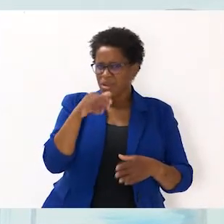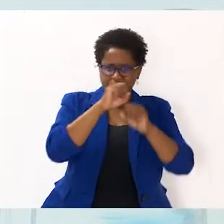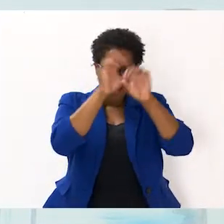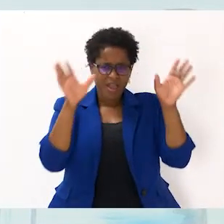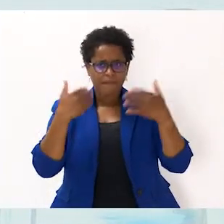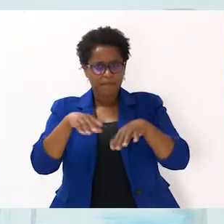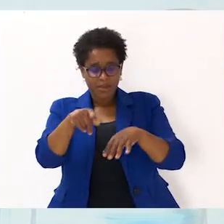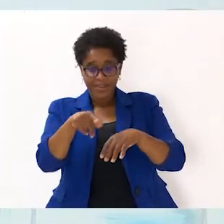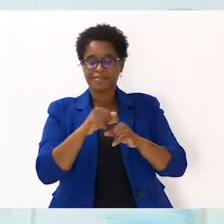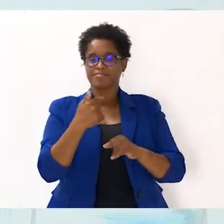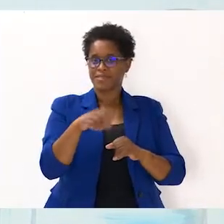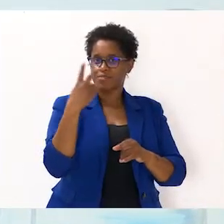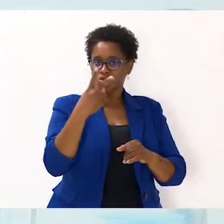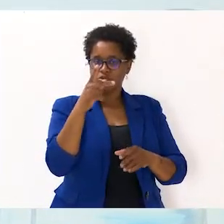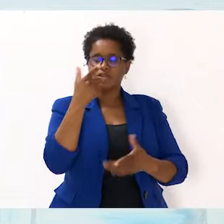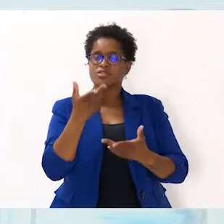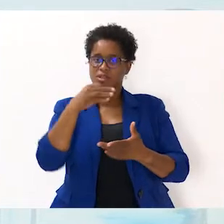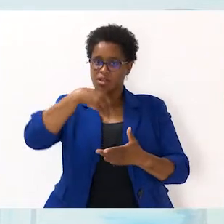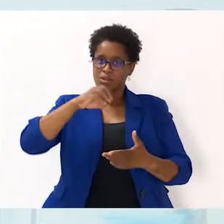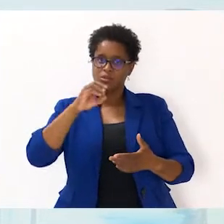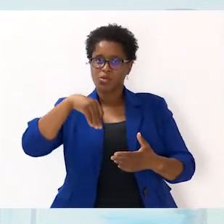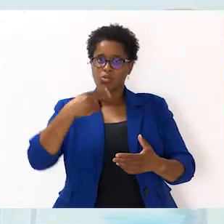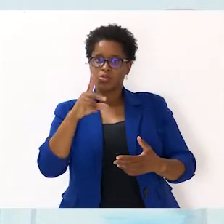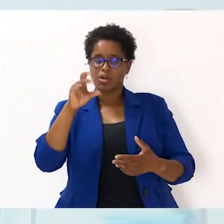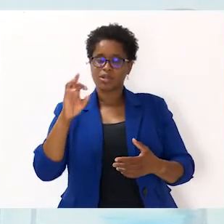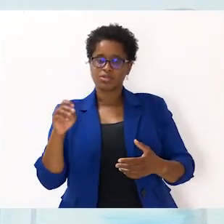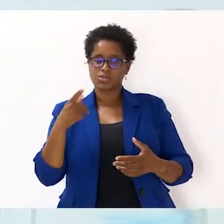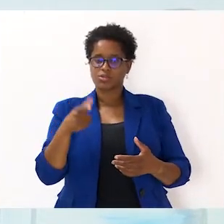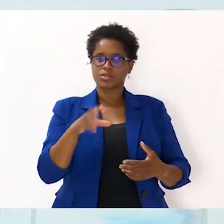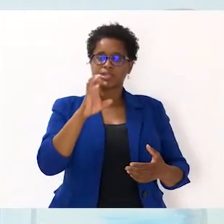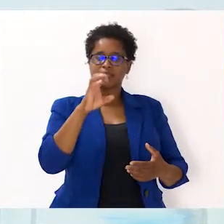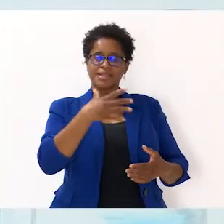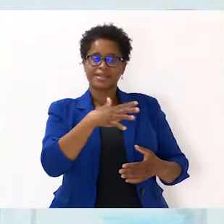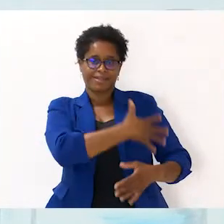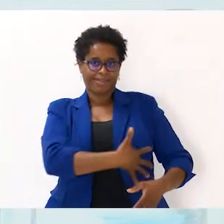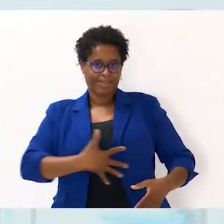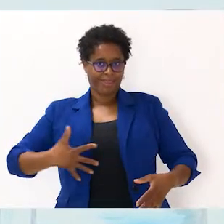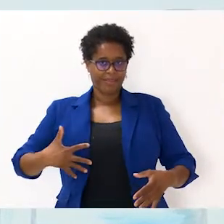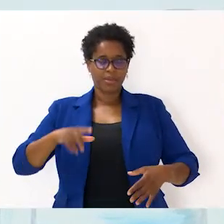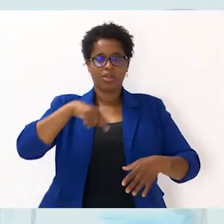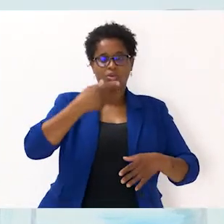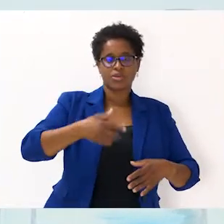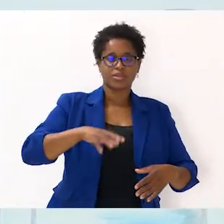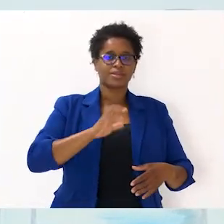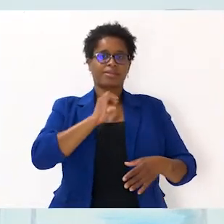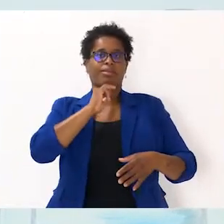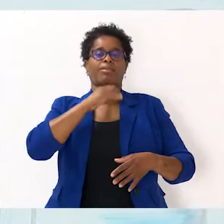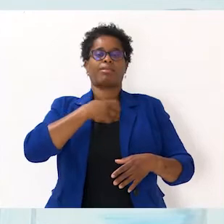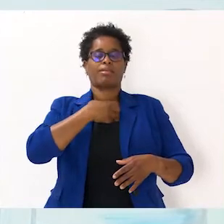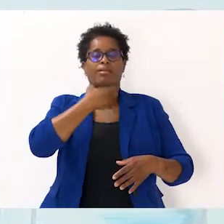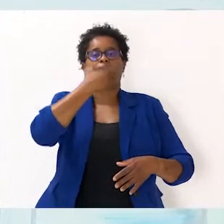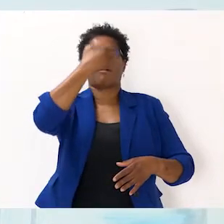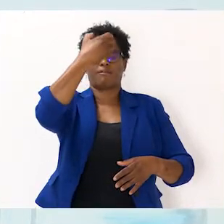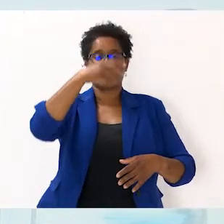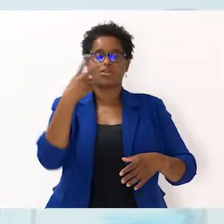aqui claramente duas populações pelo menos, uma de zebra e a outra de girafa. Então, as duas